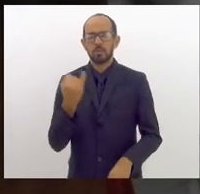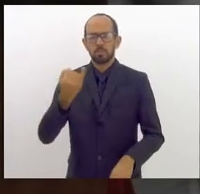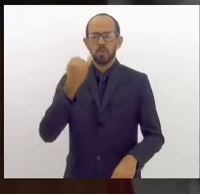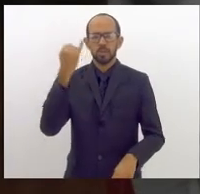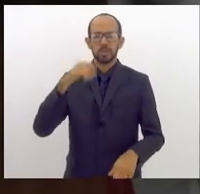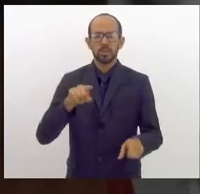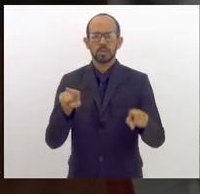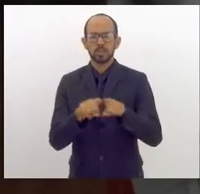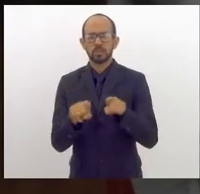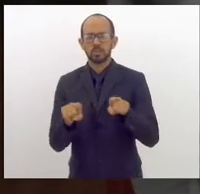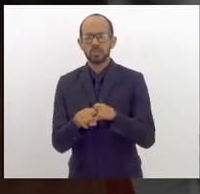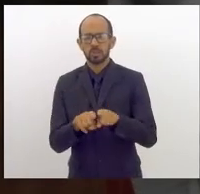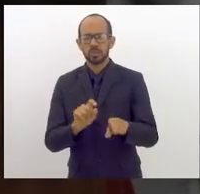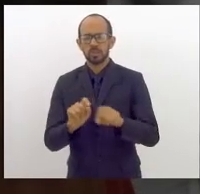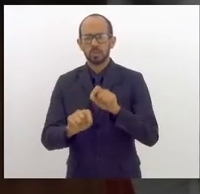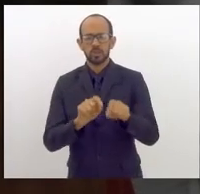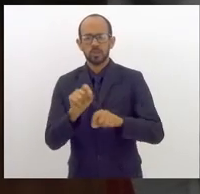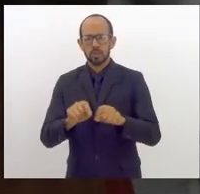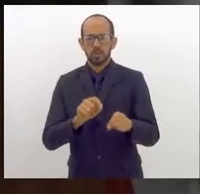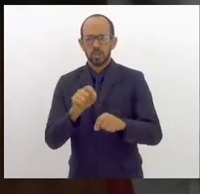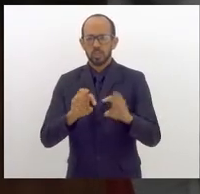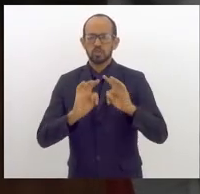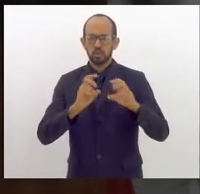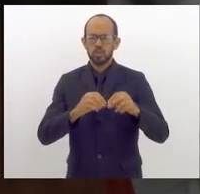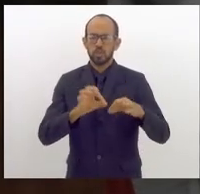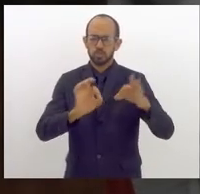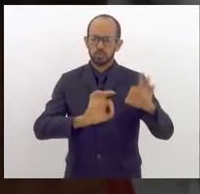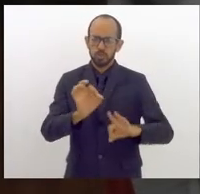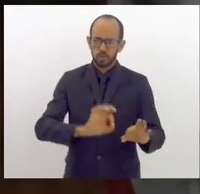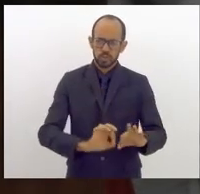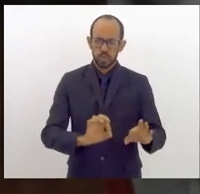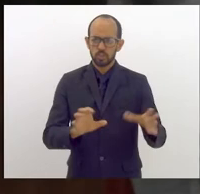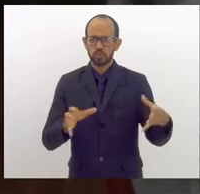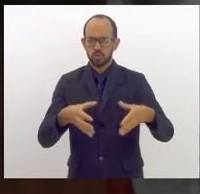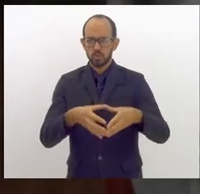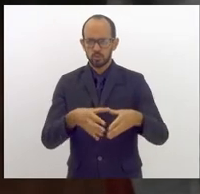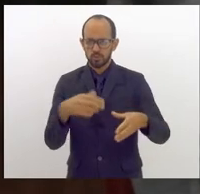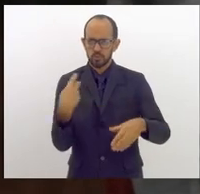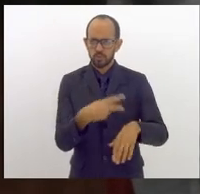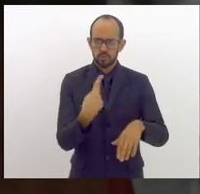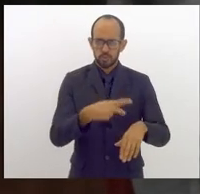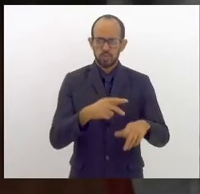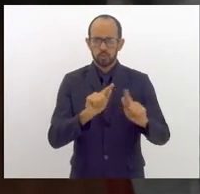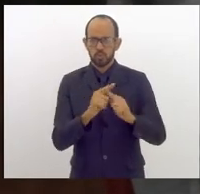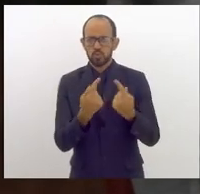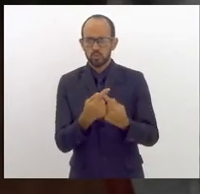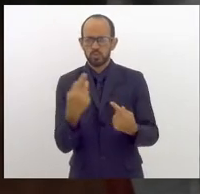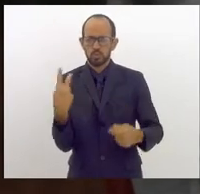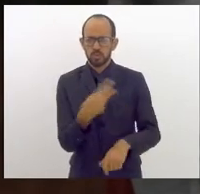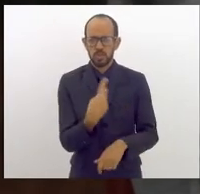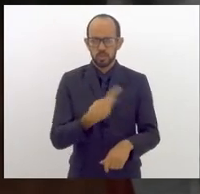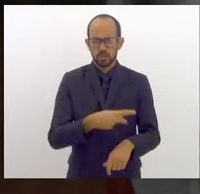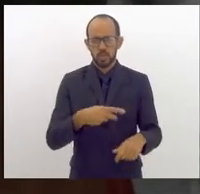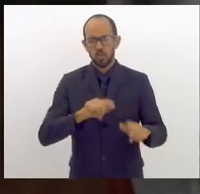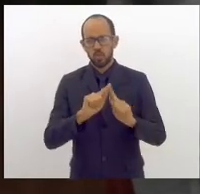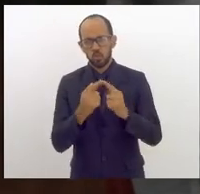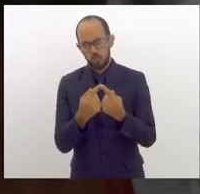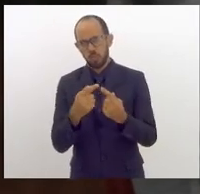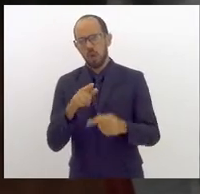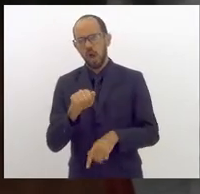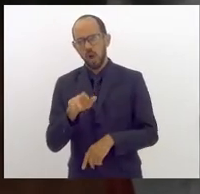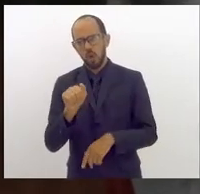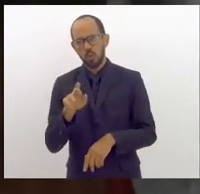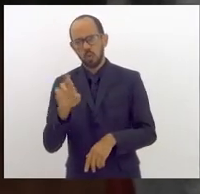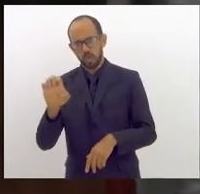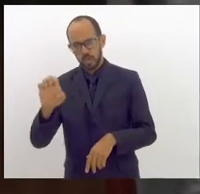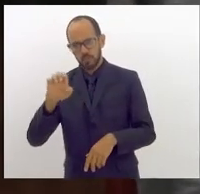lideranças reconhecidas os seus projetos os seus coletivos os seus grupos como é o caso aqui do grupo então Mônica parabéns